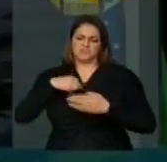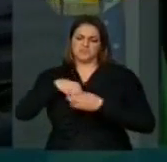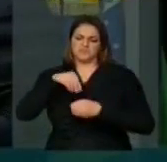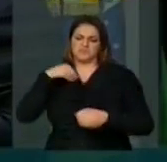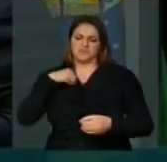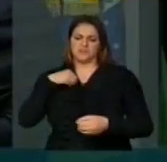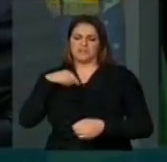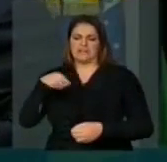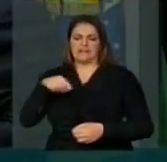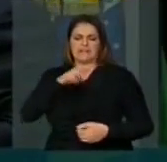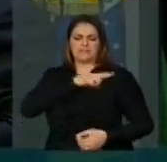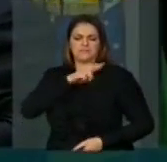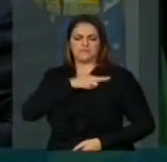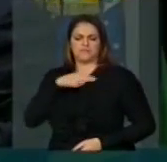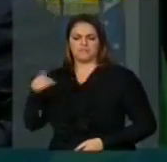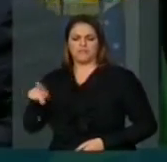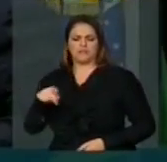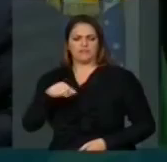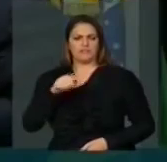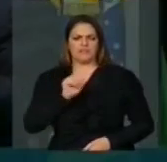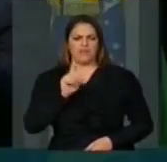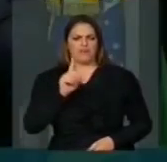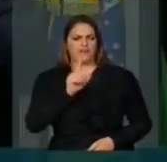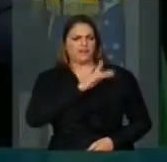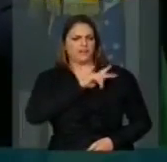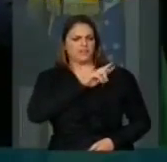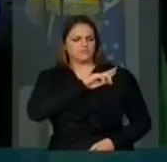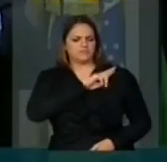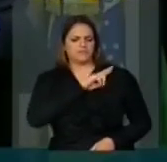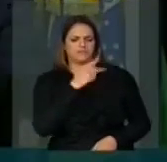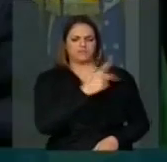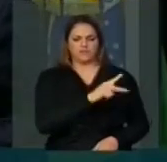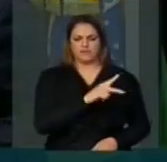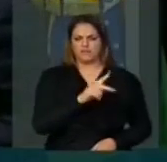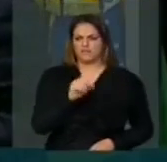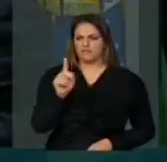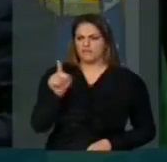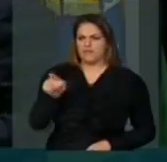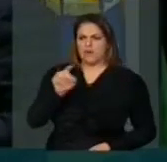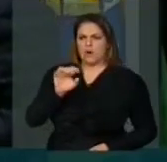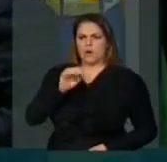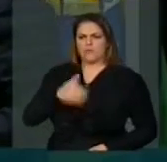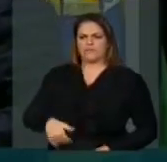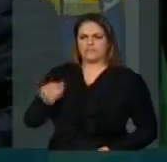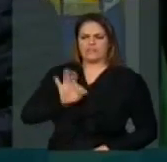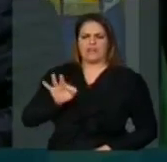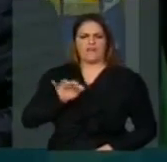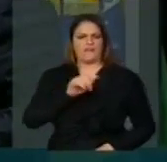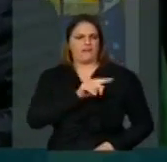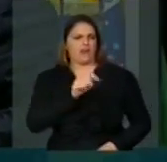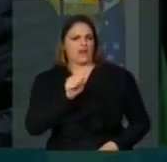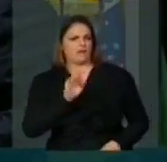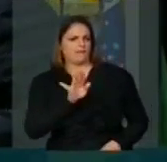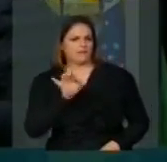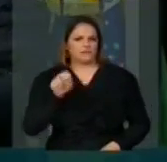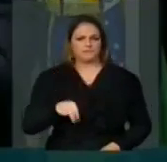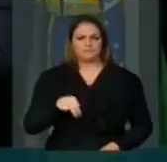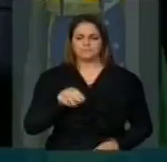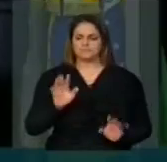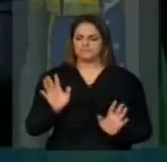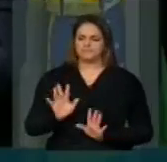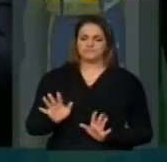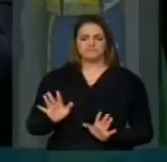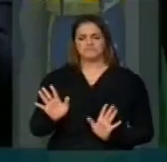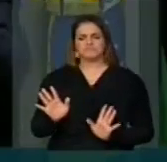isso deveria ficar com a Polícia Federal, isso deveria ficar com a ABIN, isso deveria ficar na Presidência da República. É